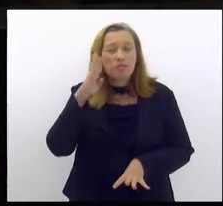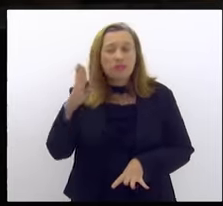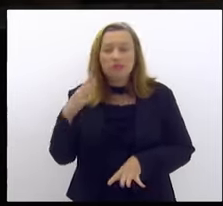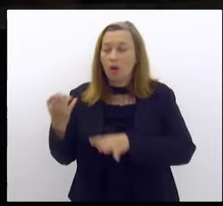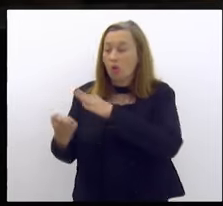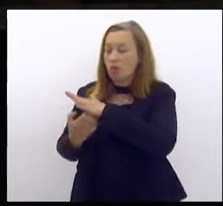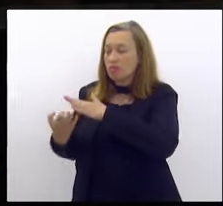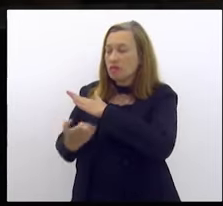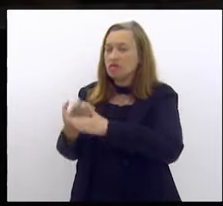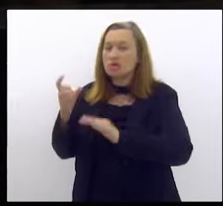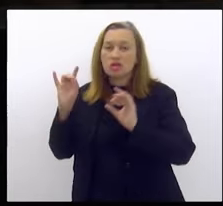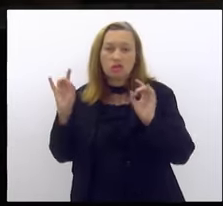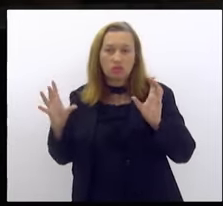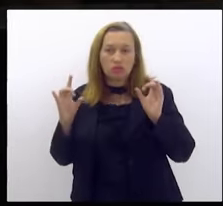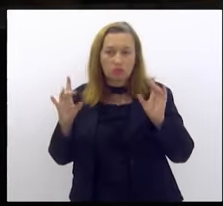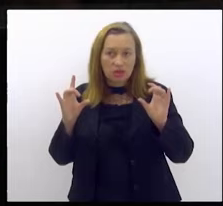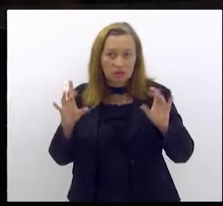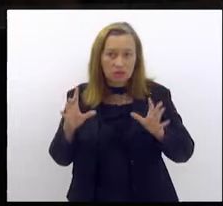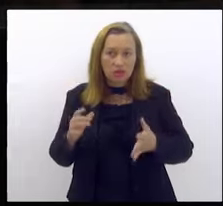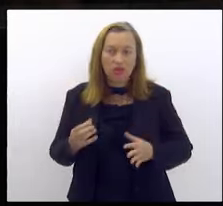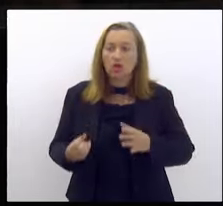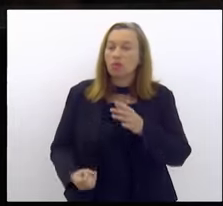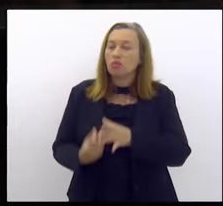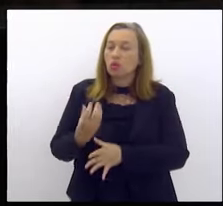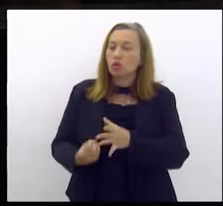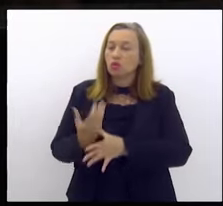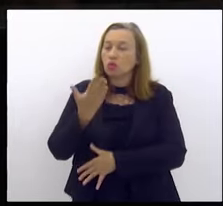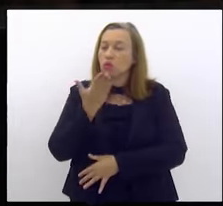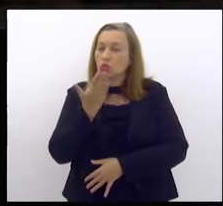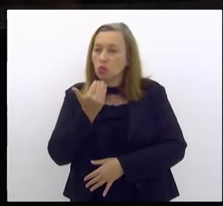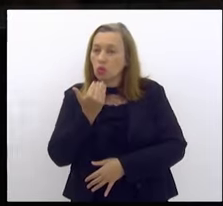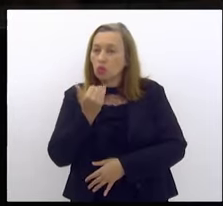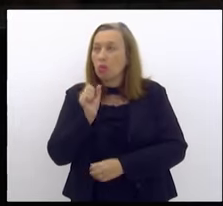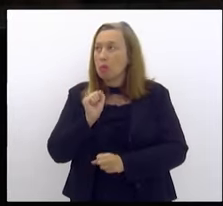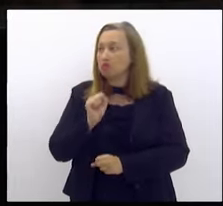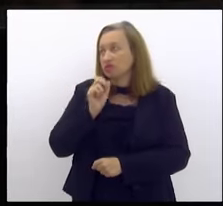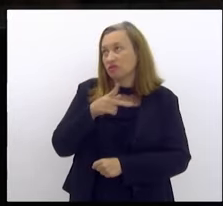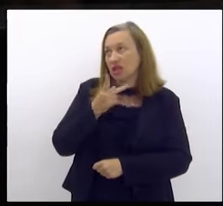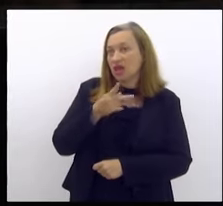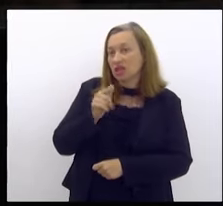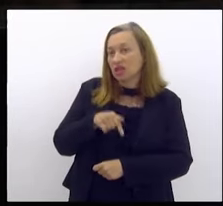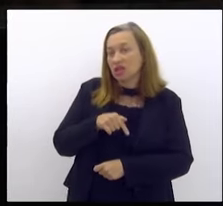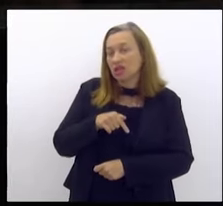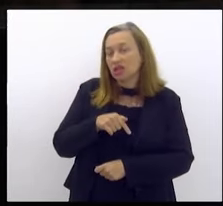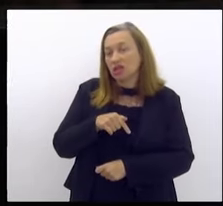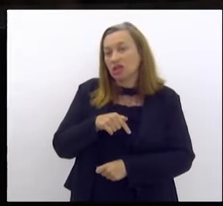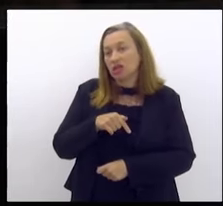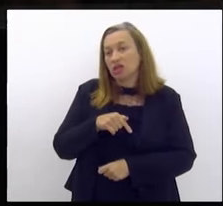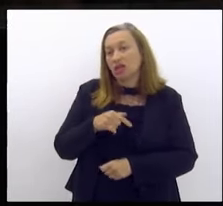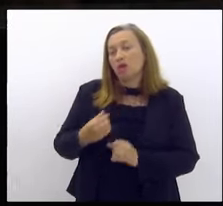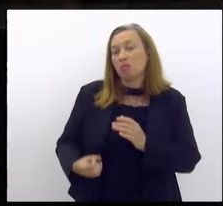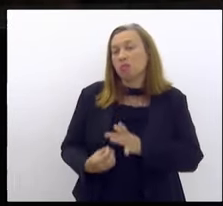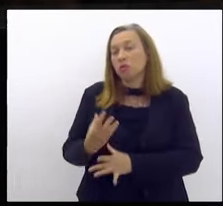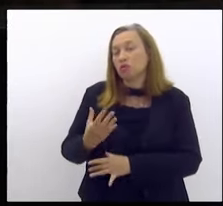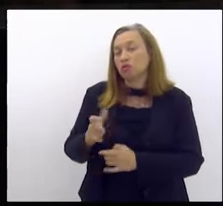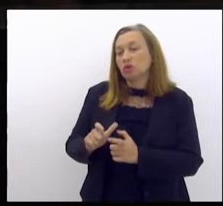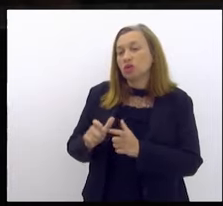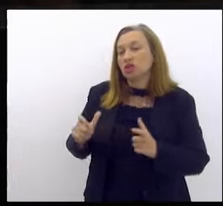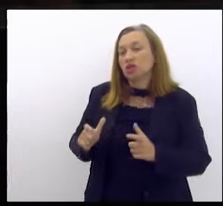empresas, em especial, empresas produtoras de alimentos, a gente pode dizer aqui da nossa maior produtora